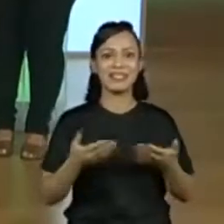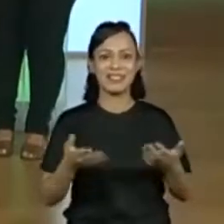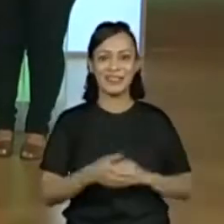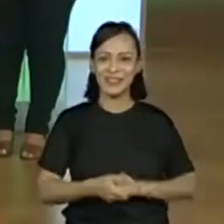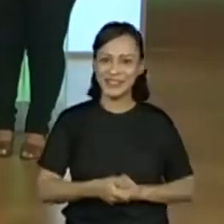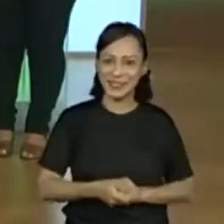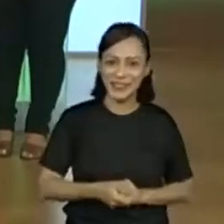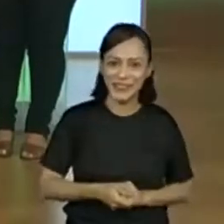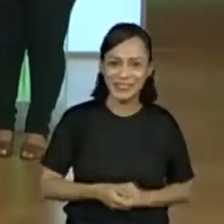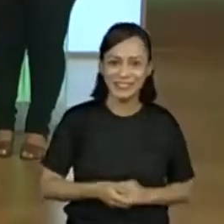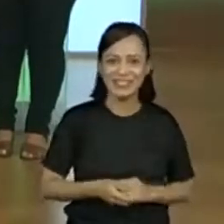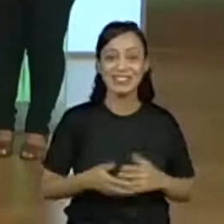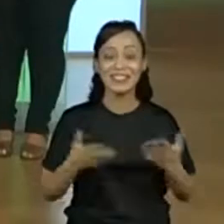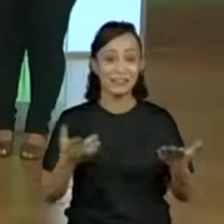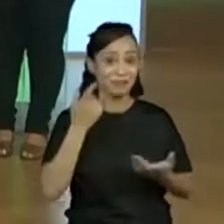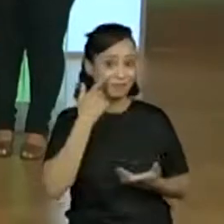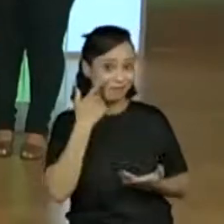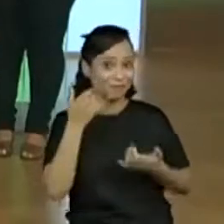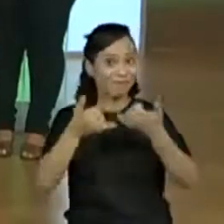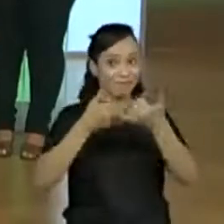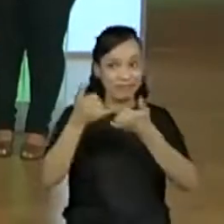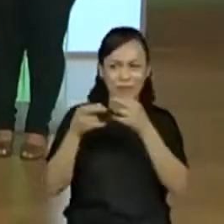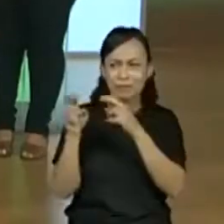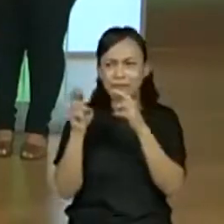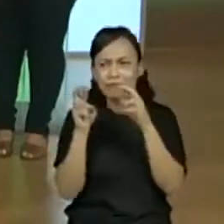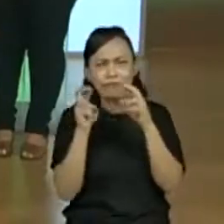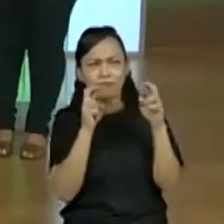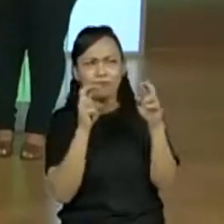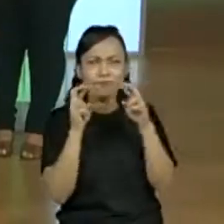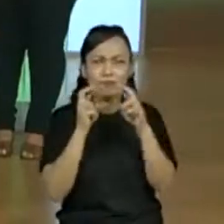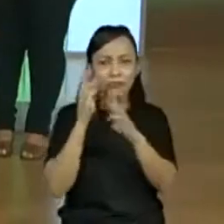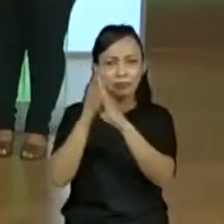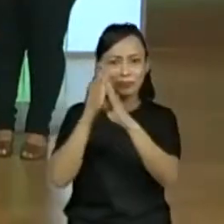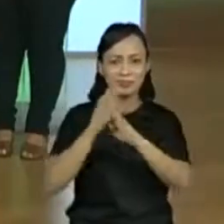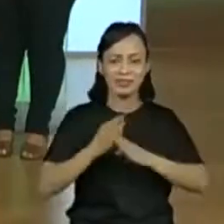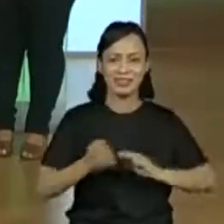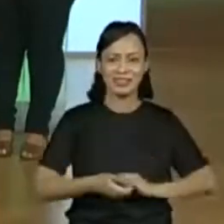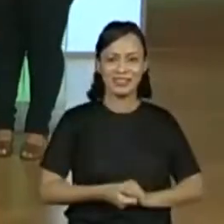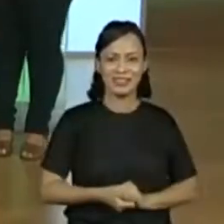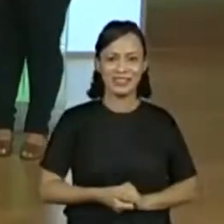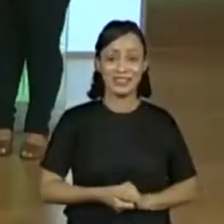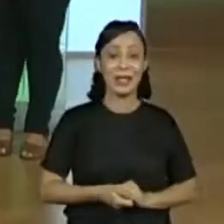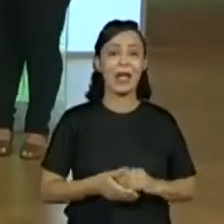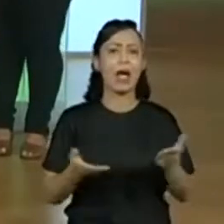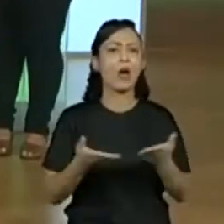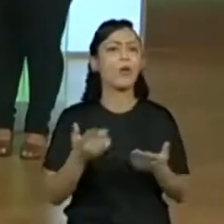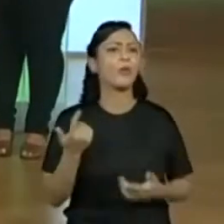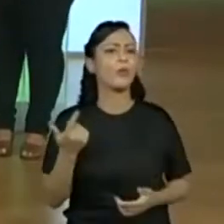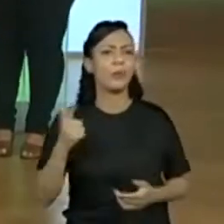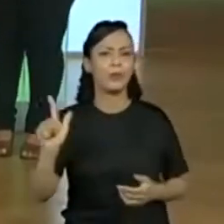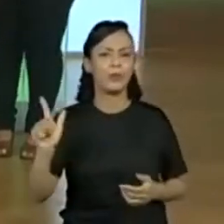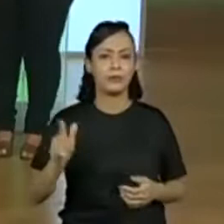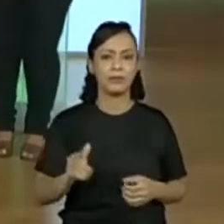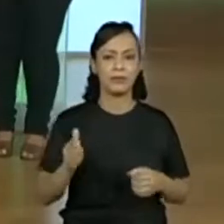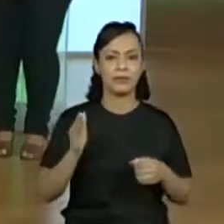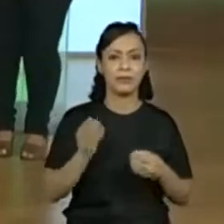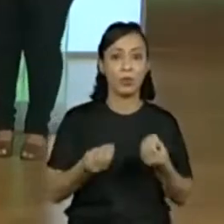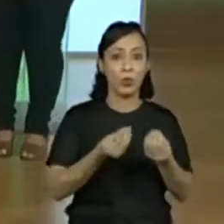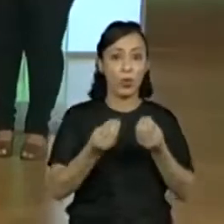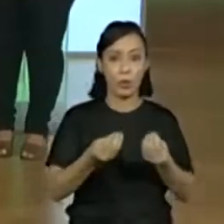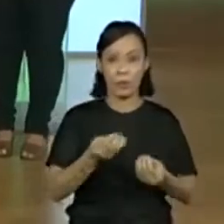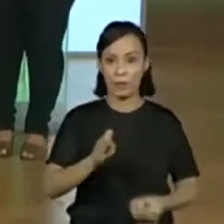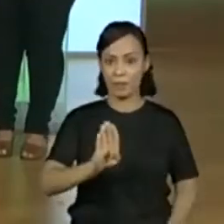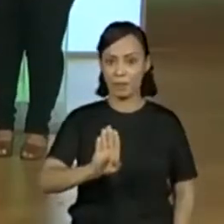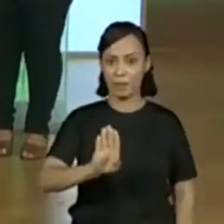caiu caiu não deve casar mente caiu agora batata quente batata